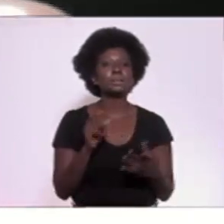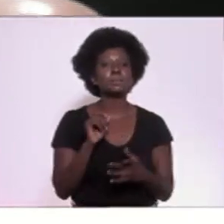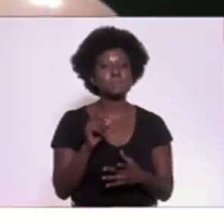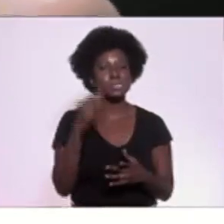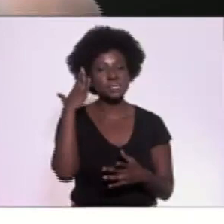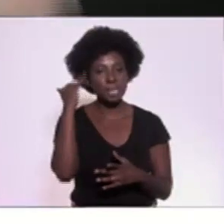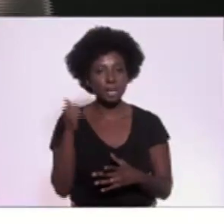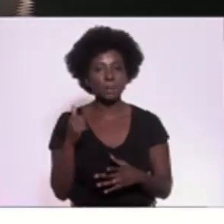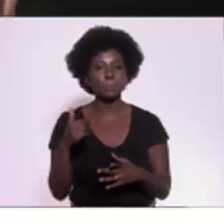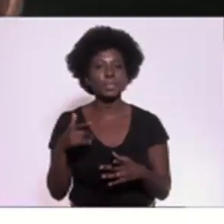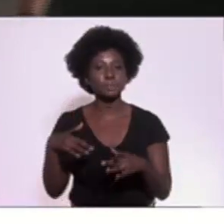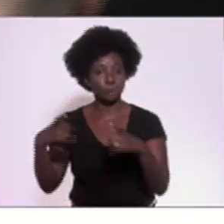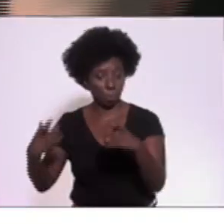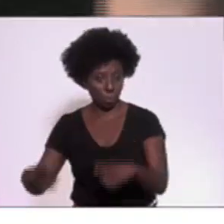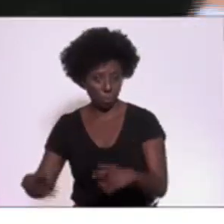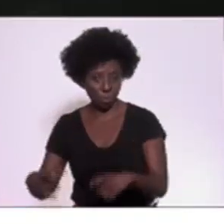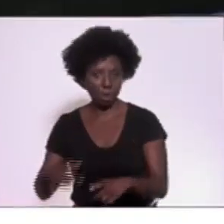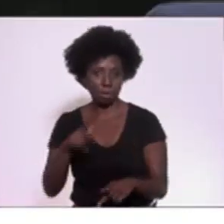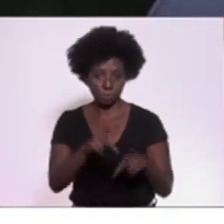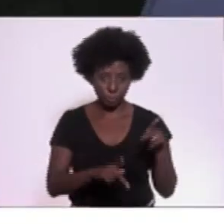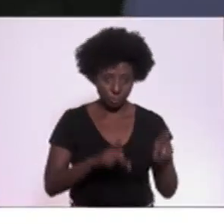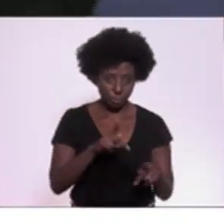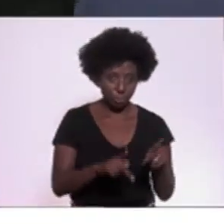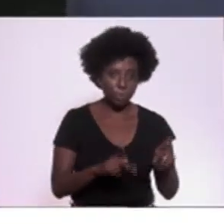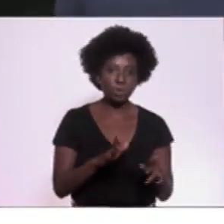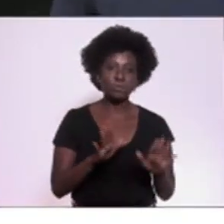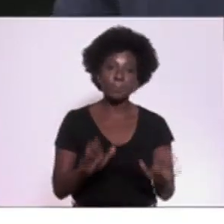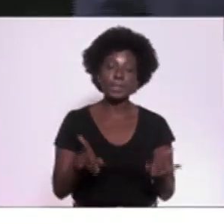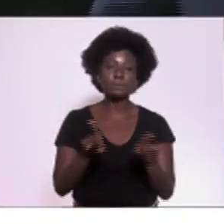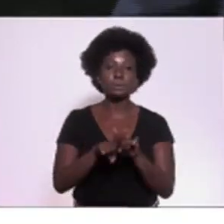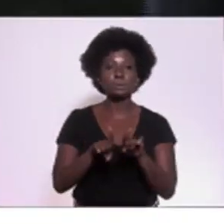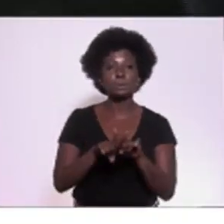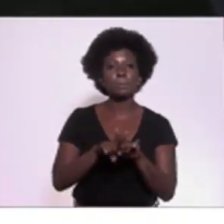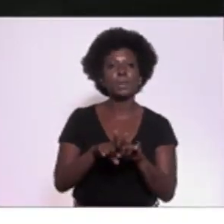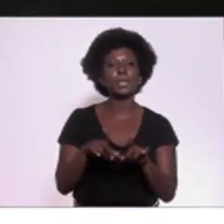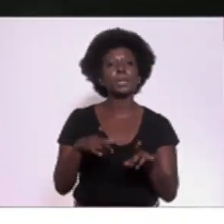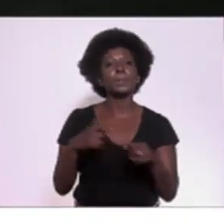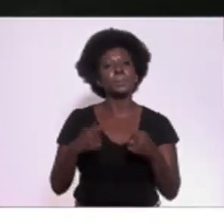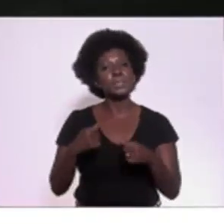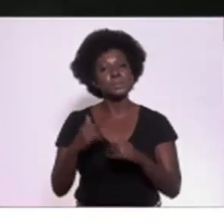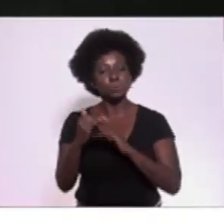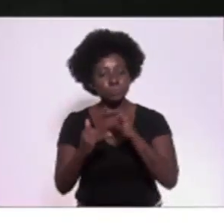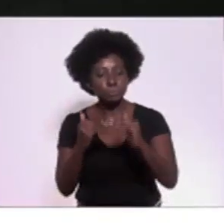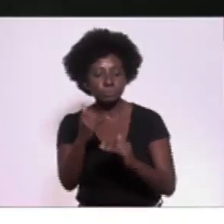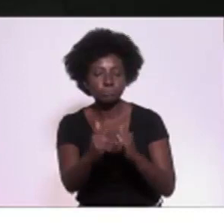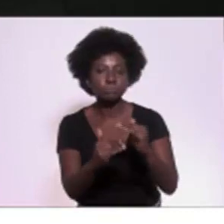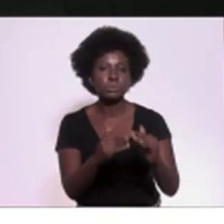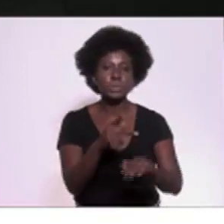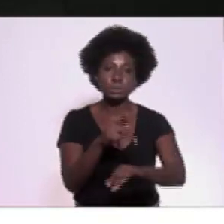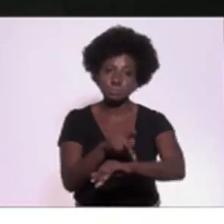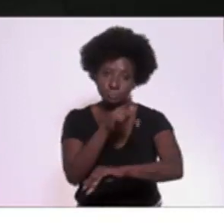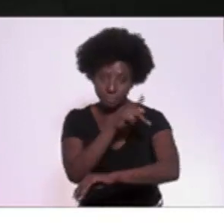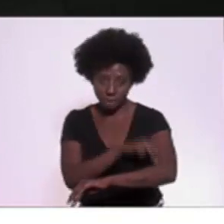do povo e é do povo, mas também possa ser um processo pedagógico,